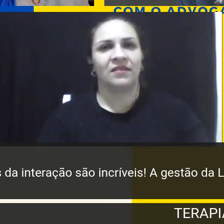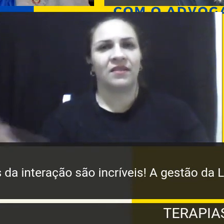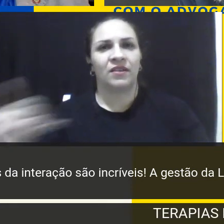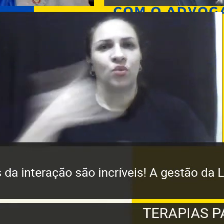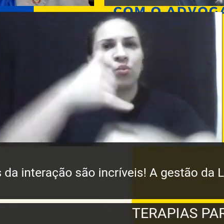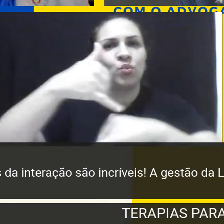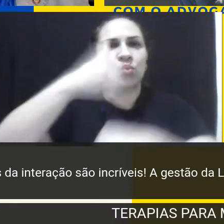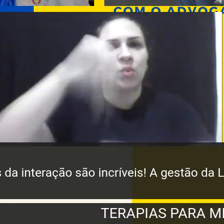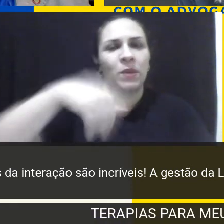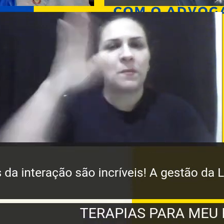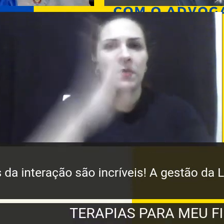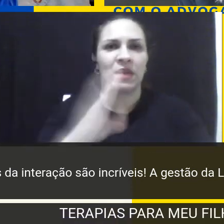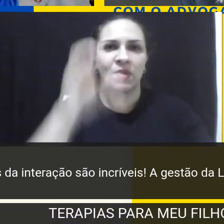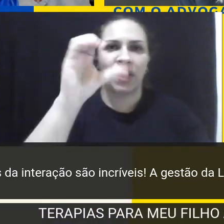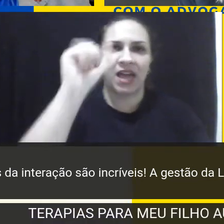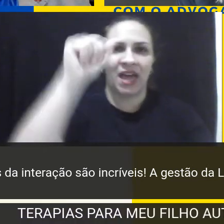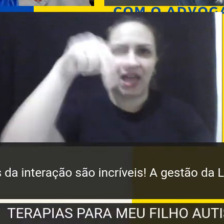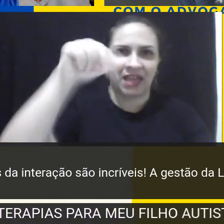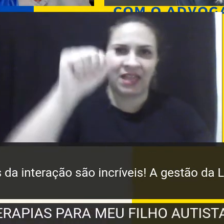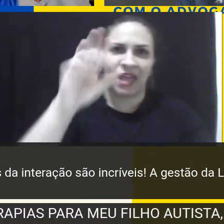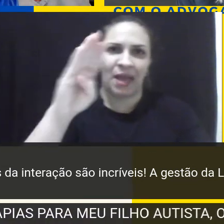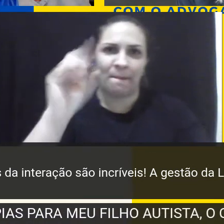Brasil.